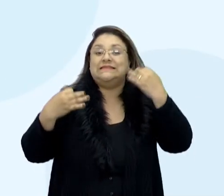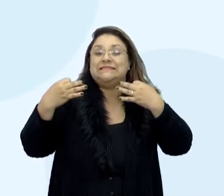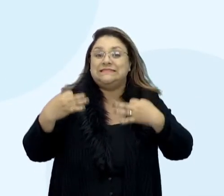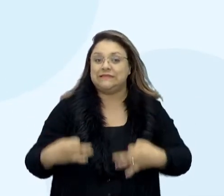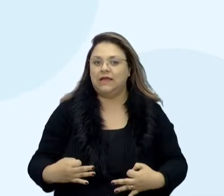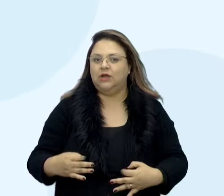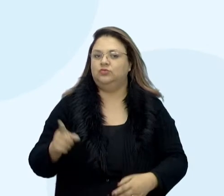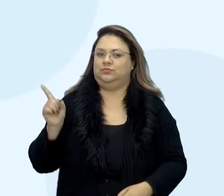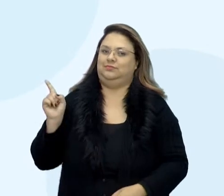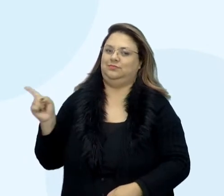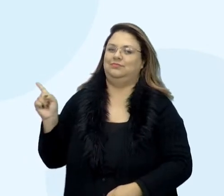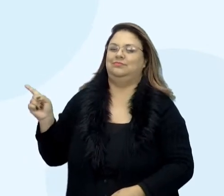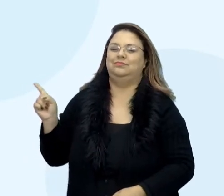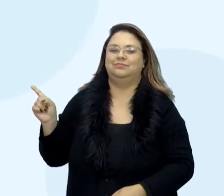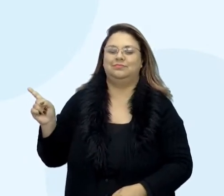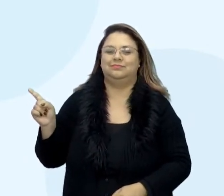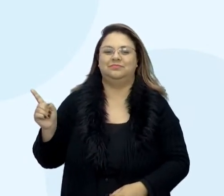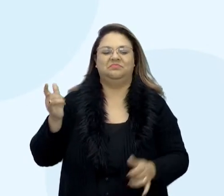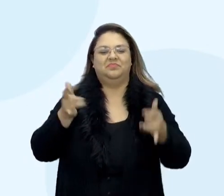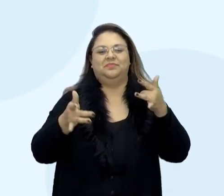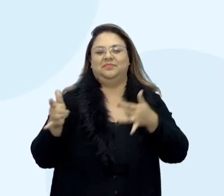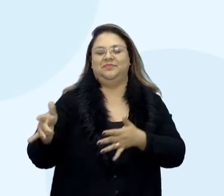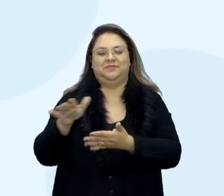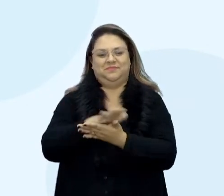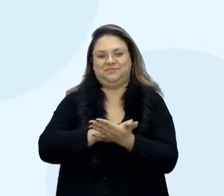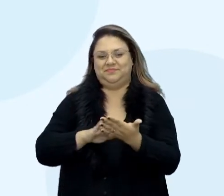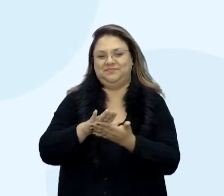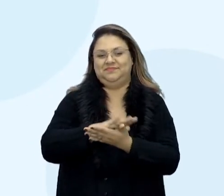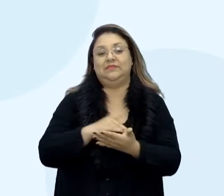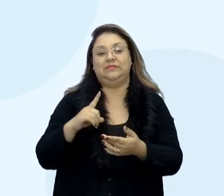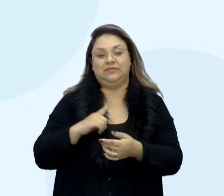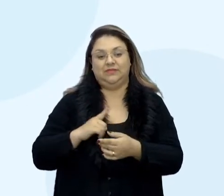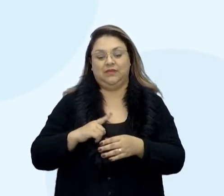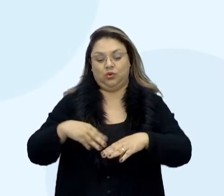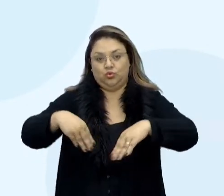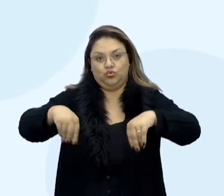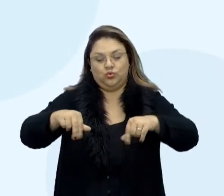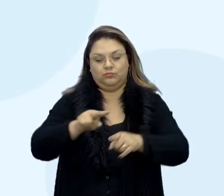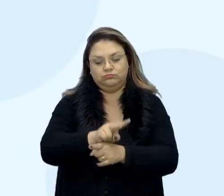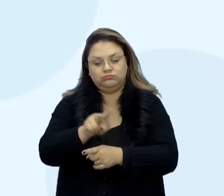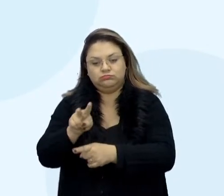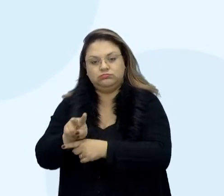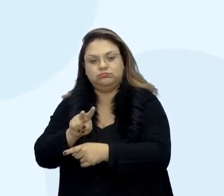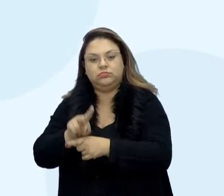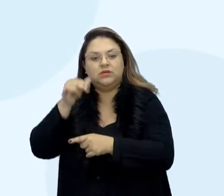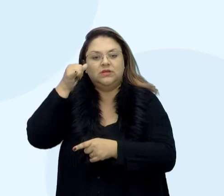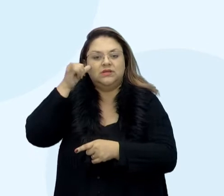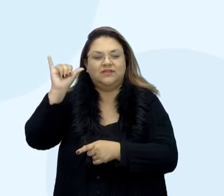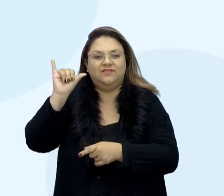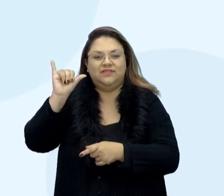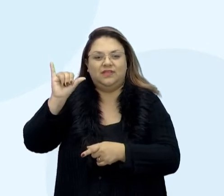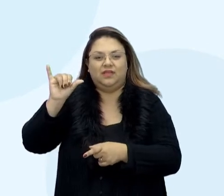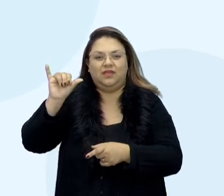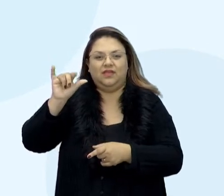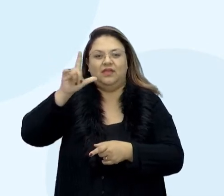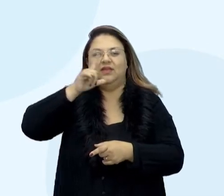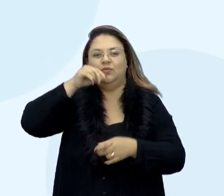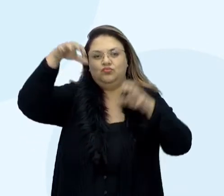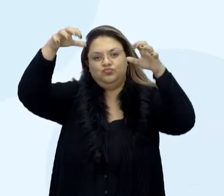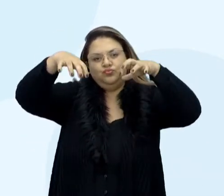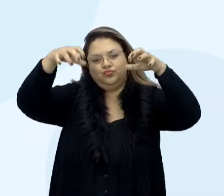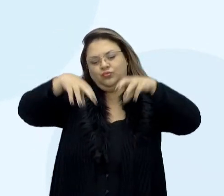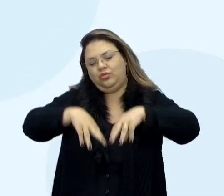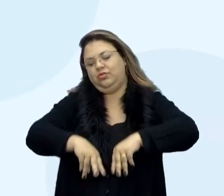correta aí dos resíduos, tanto que ele tem ali uma impermeabilização no solo, para que esse chorume, né, essa matéria aí